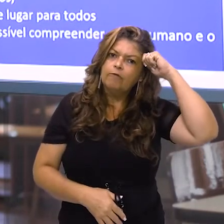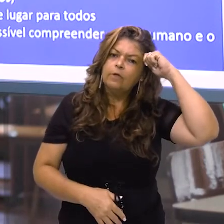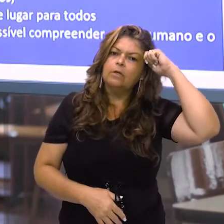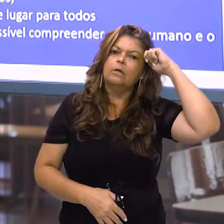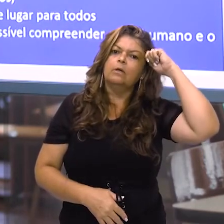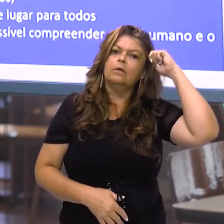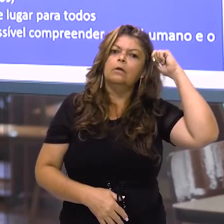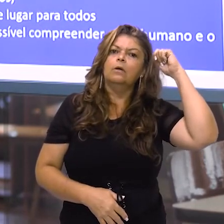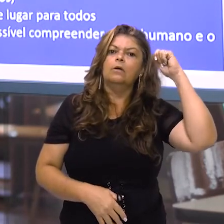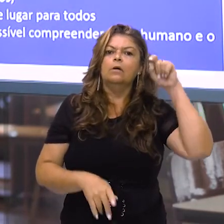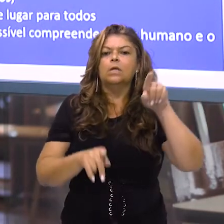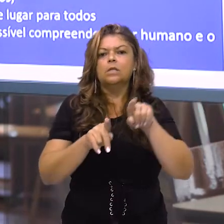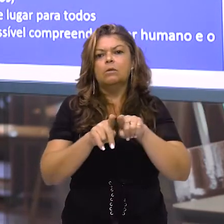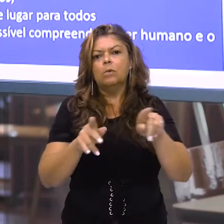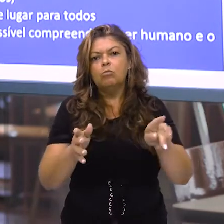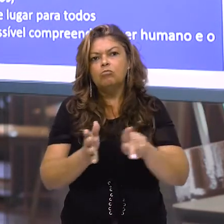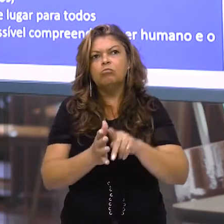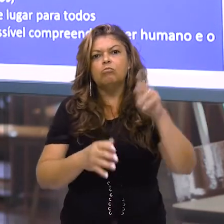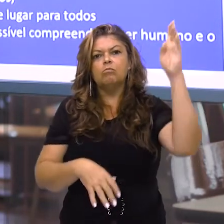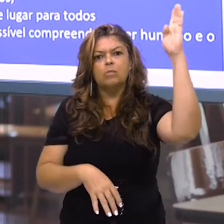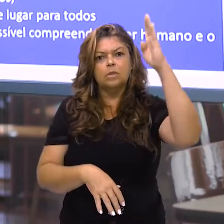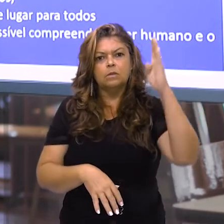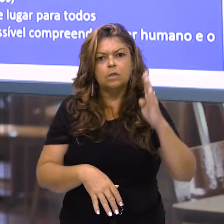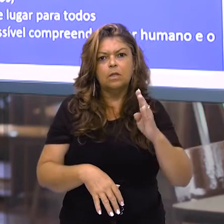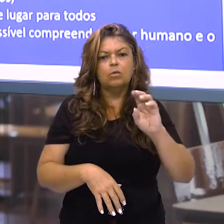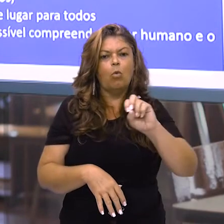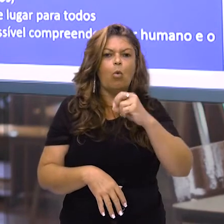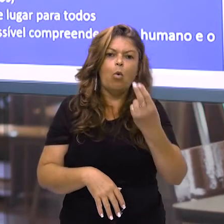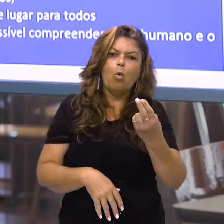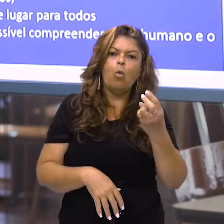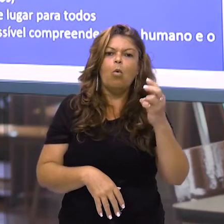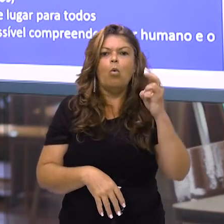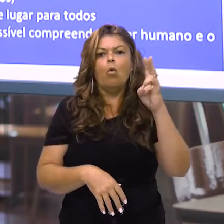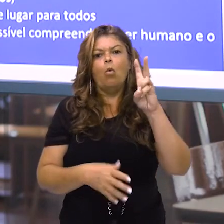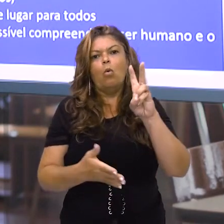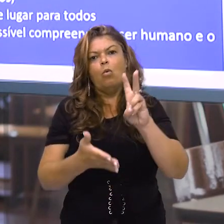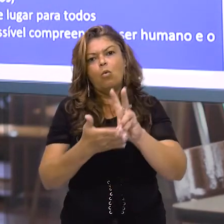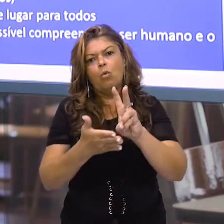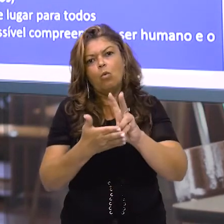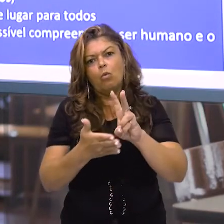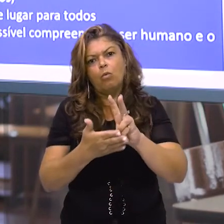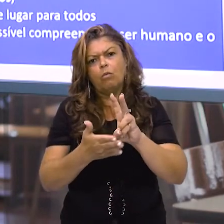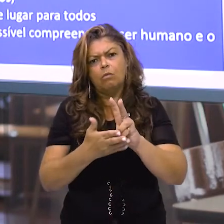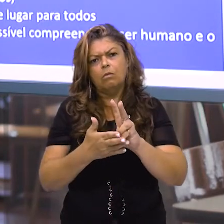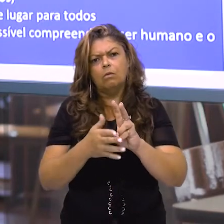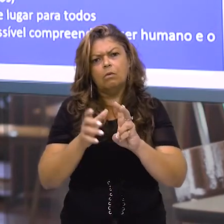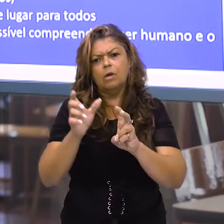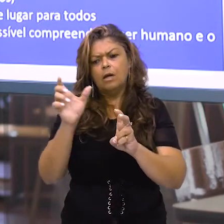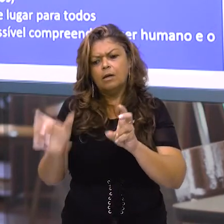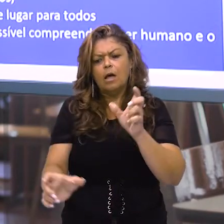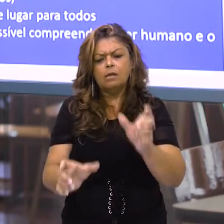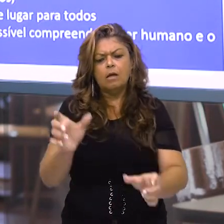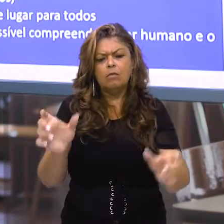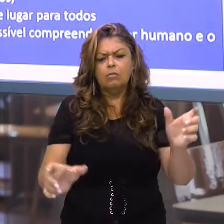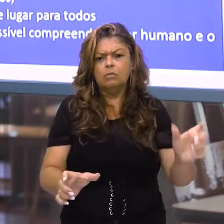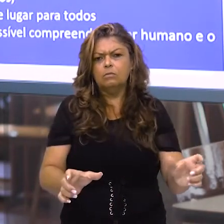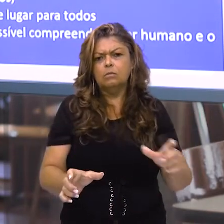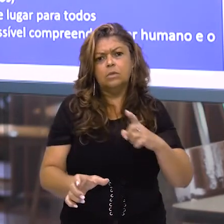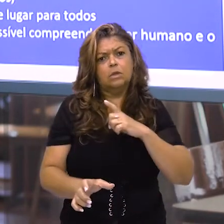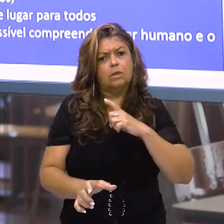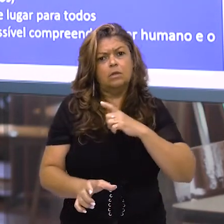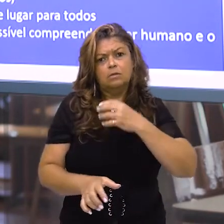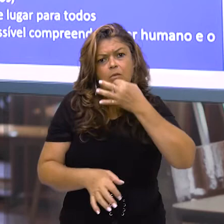elas africanas, afro-brasileiras ou indígenas, existe essa visão de que o homem ele está